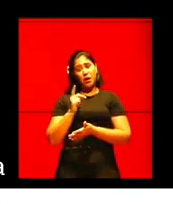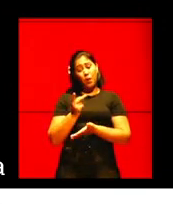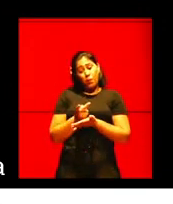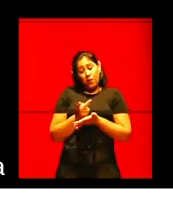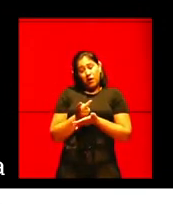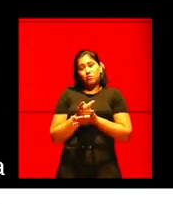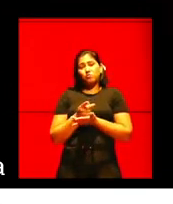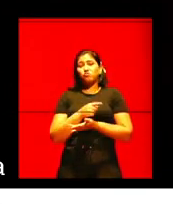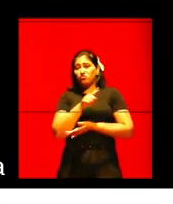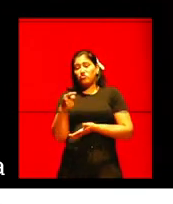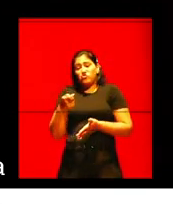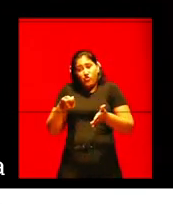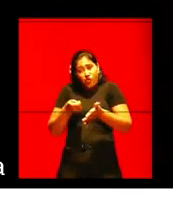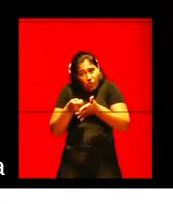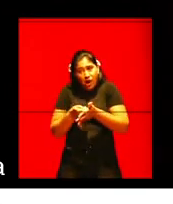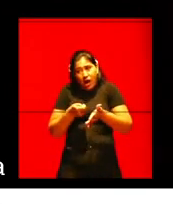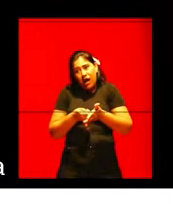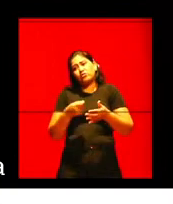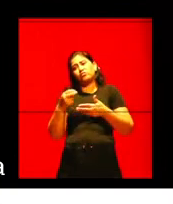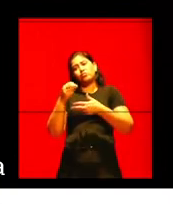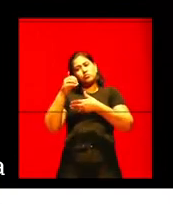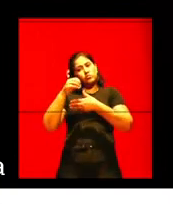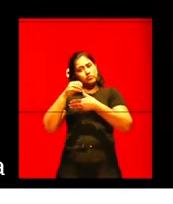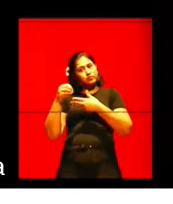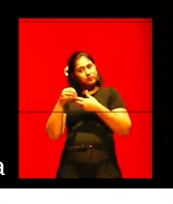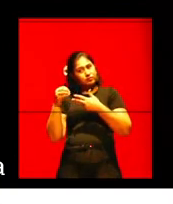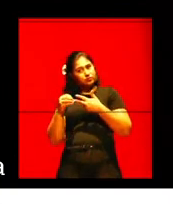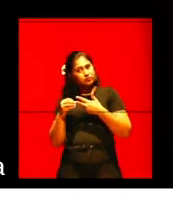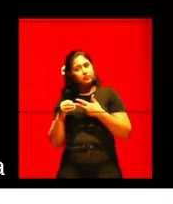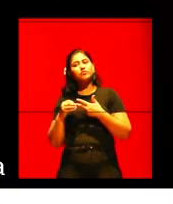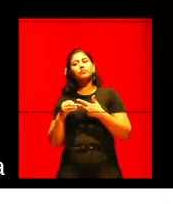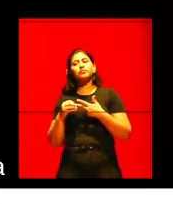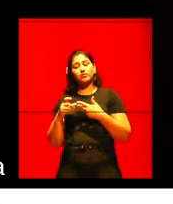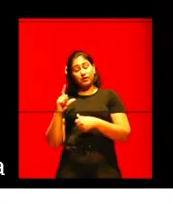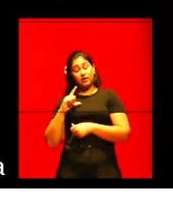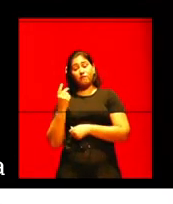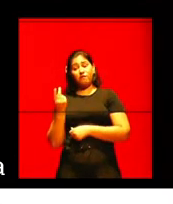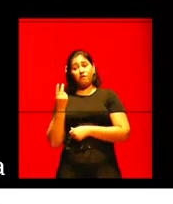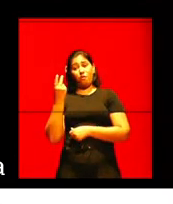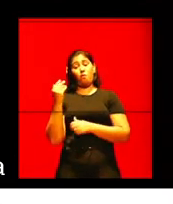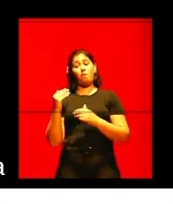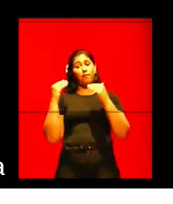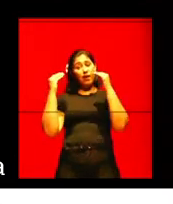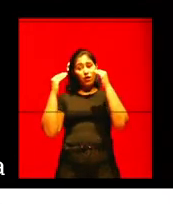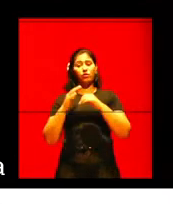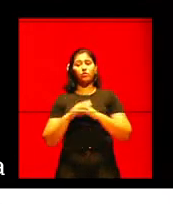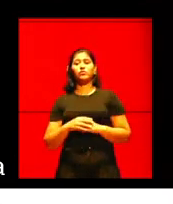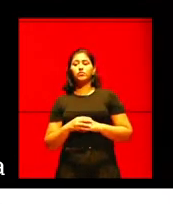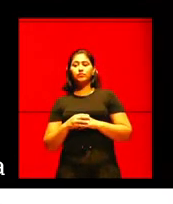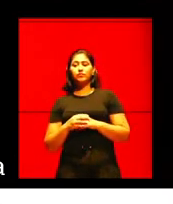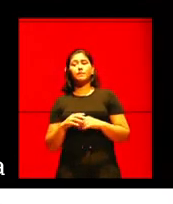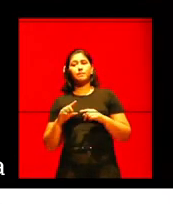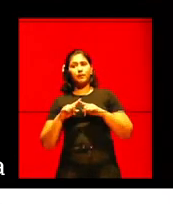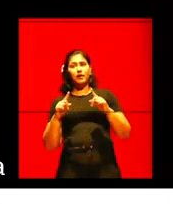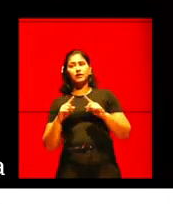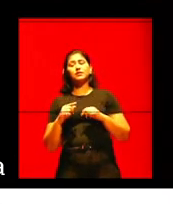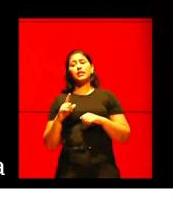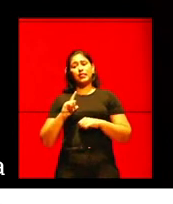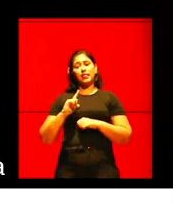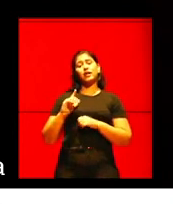ser cobrados no Enem, tá? Isso ela tem um valor e um prestígio maior, mas as demais também são